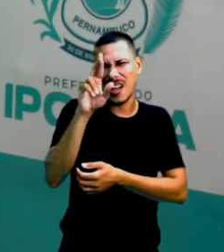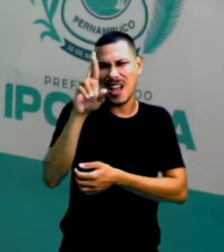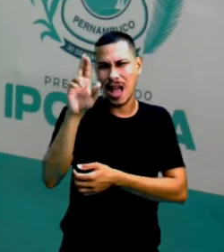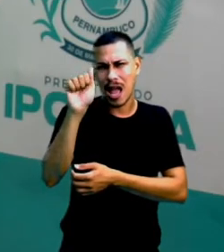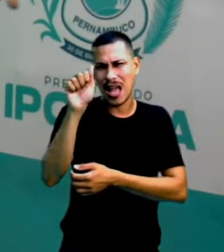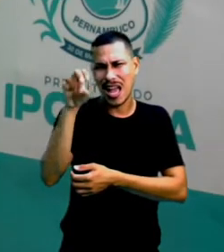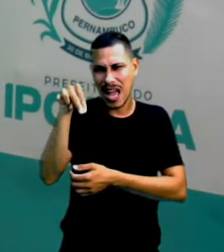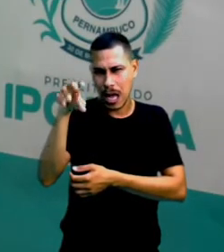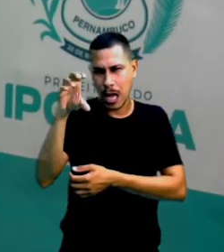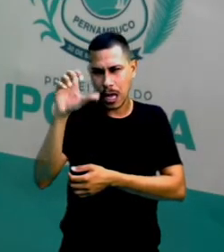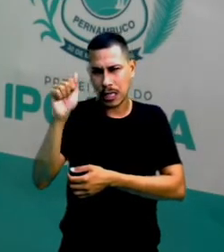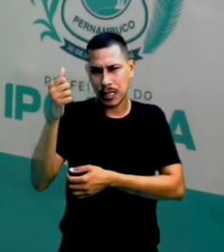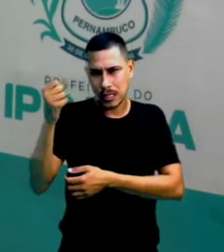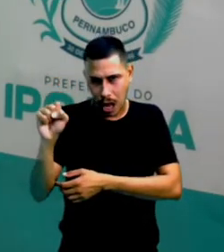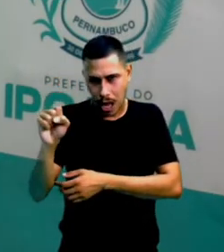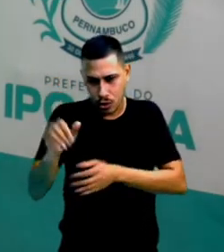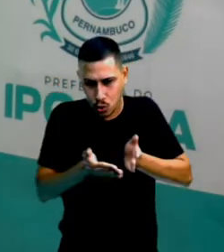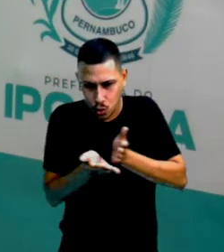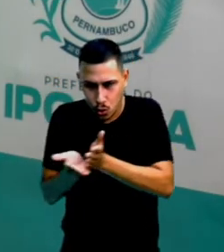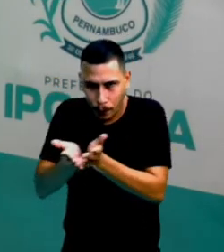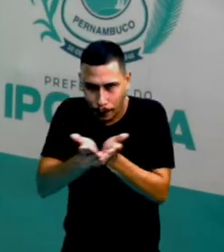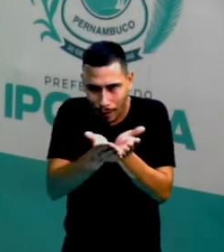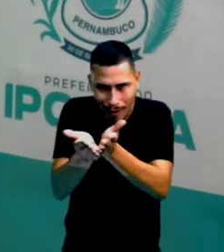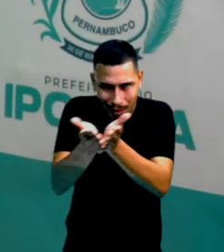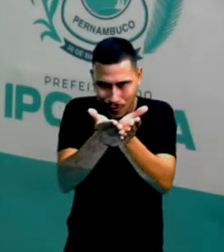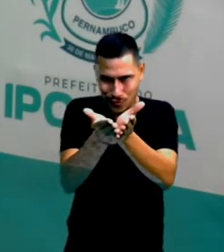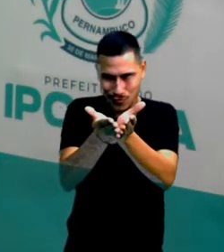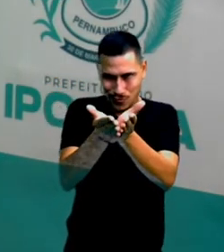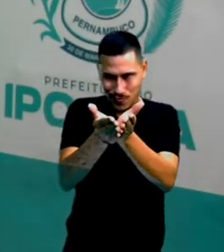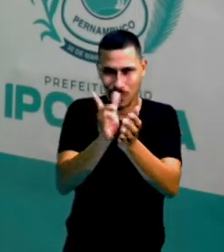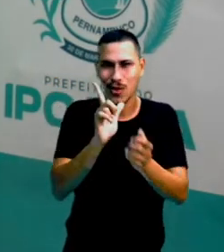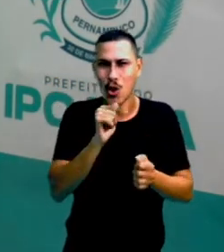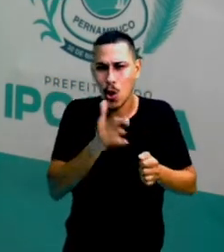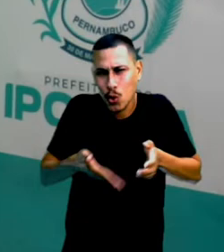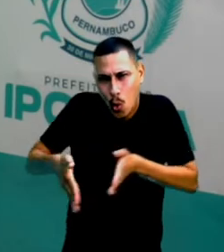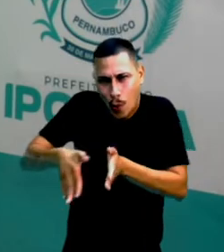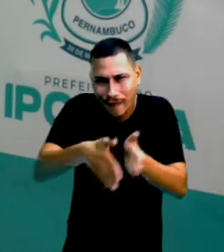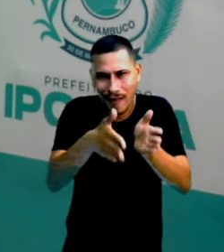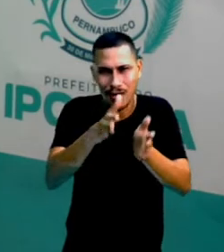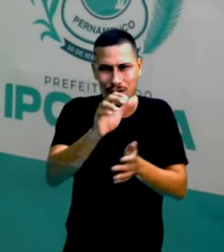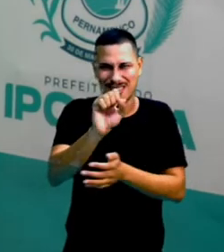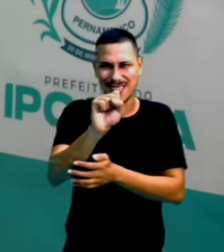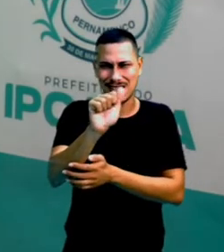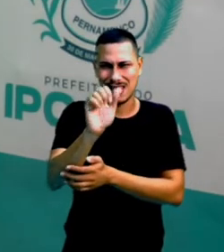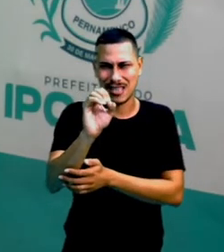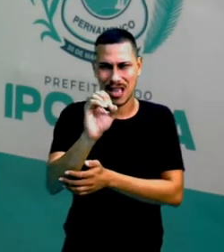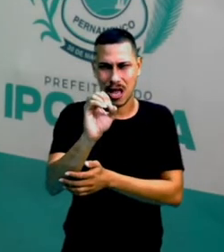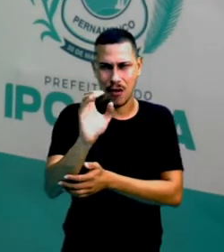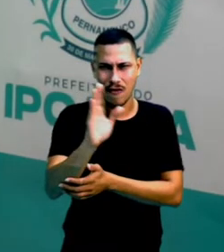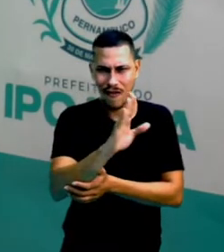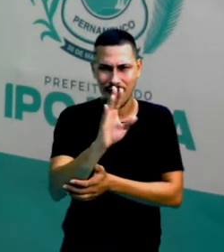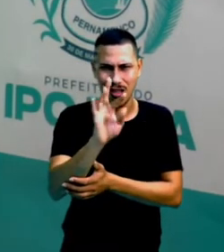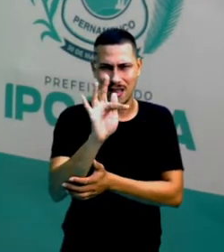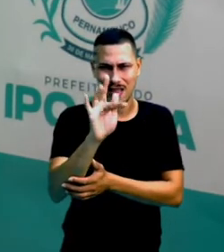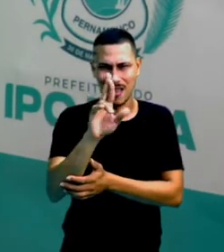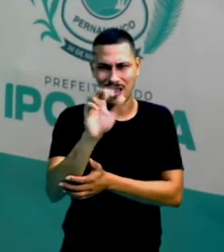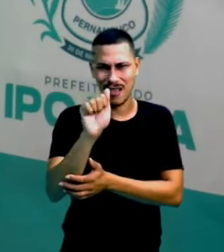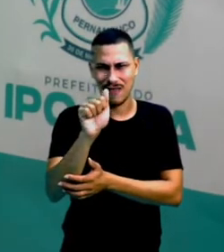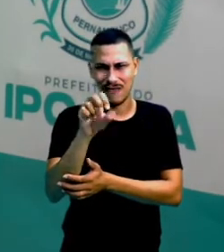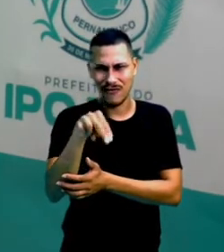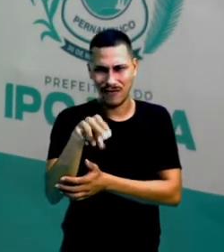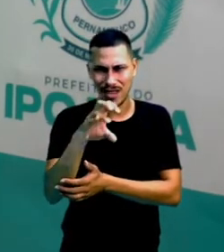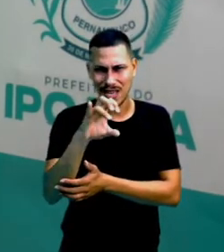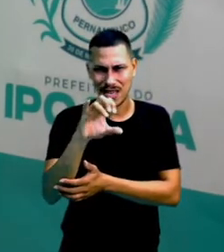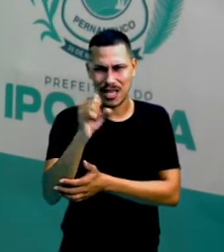nos barcos que atravessam o São Francisco. Carrancas são figuras que estão assim, sempre na proa dos barcos, né, que é para intimidar